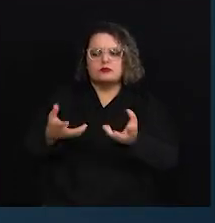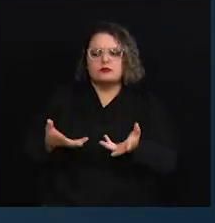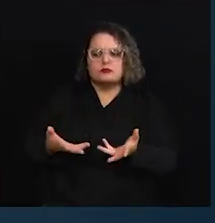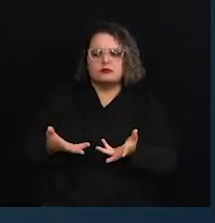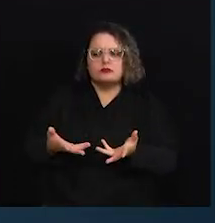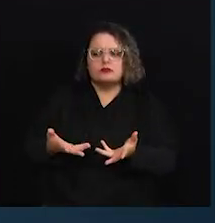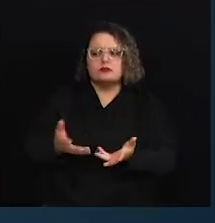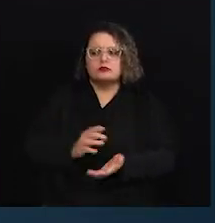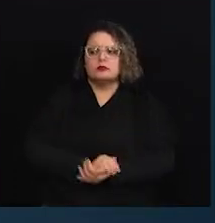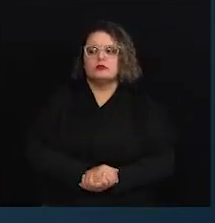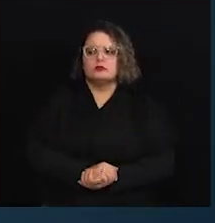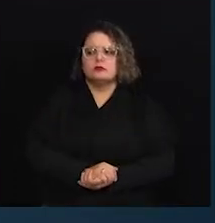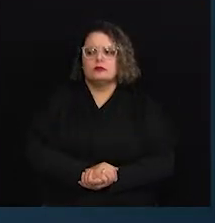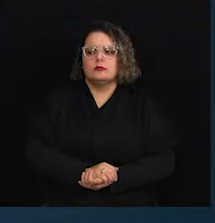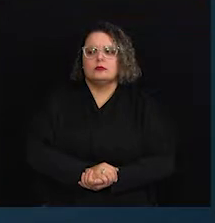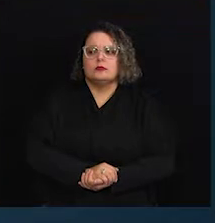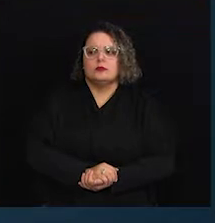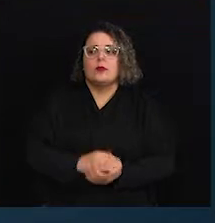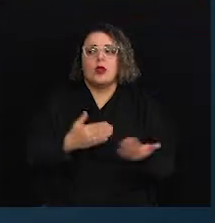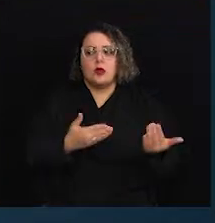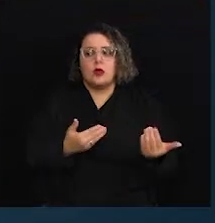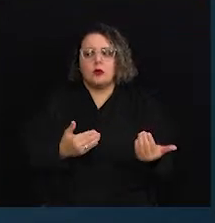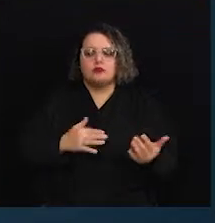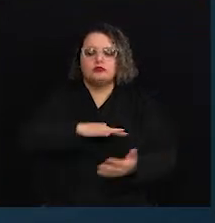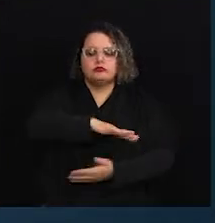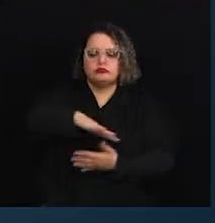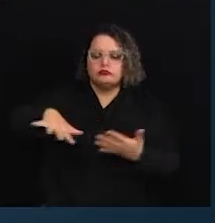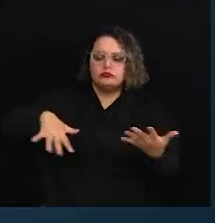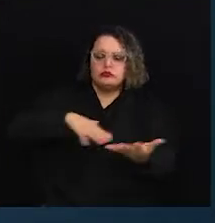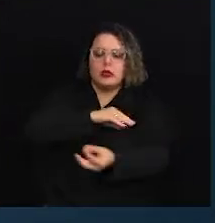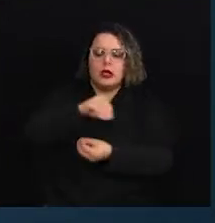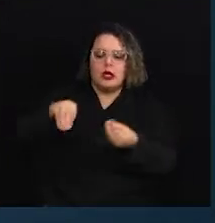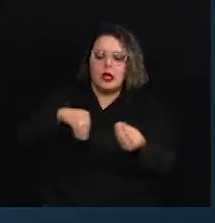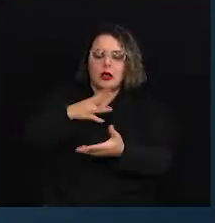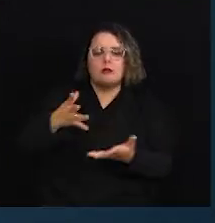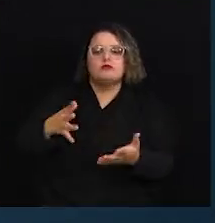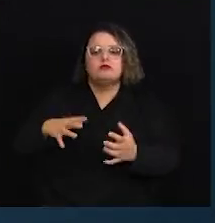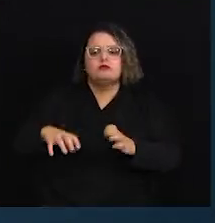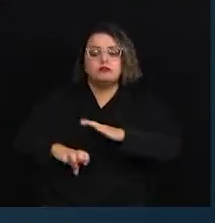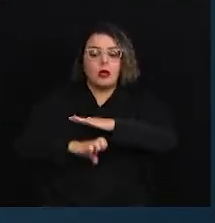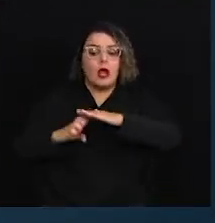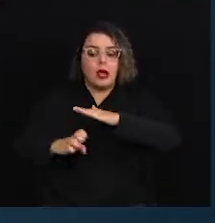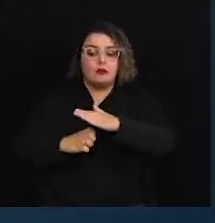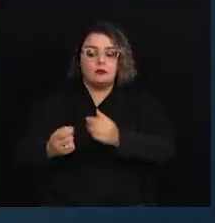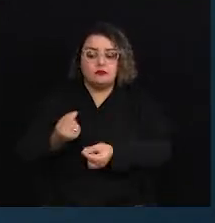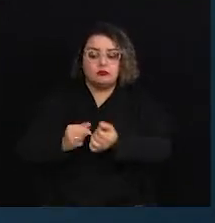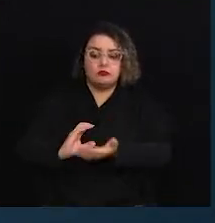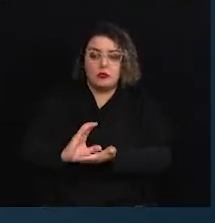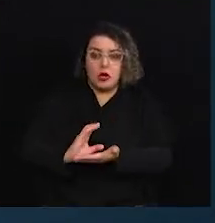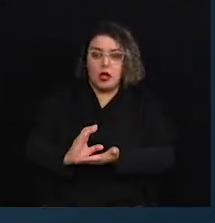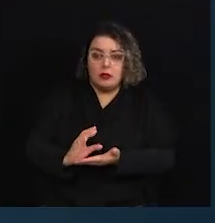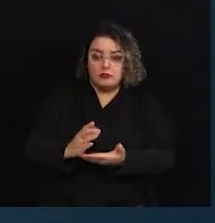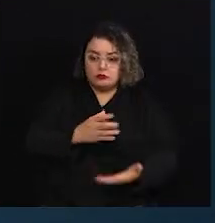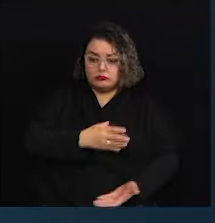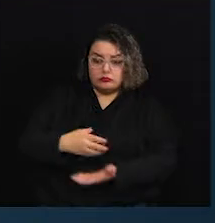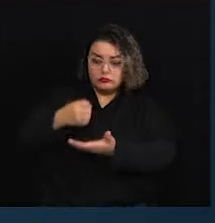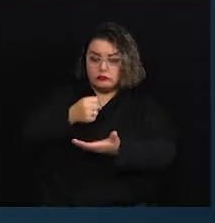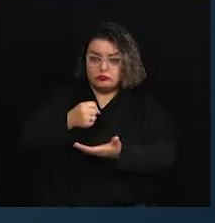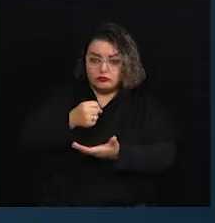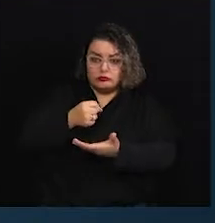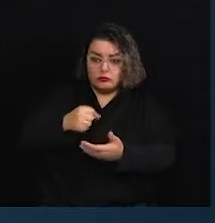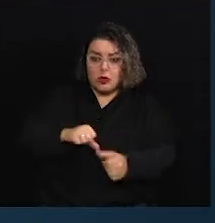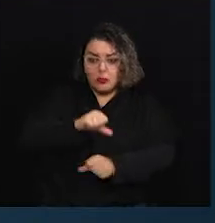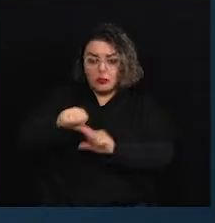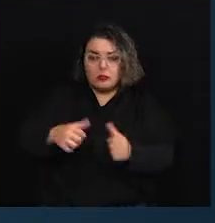tudo era muito dinâmico. Então, havia pessoas jovens inventando as coisas, empresas investindo, muito capital rodando, e não havia uma estrutura